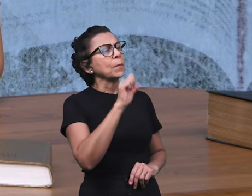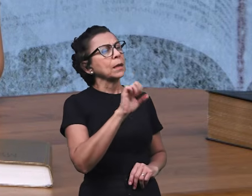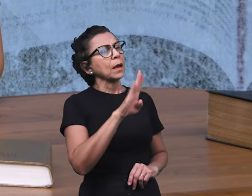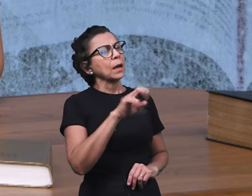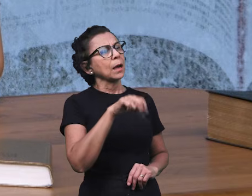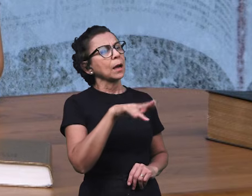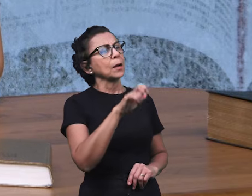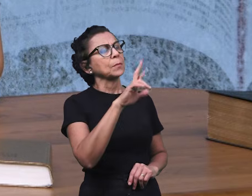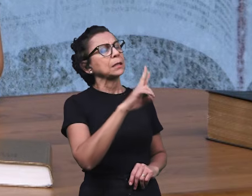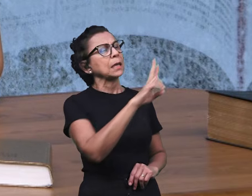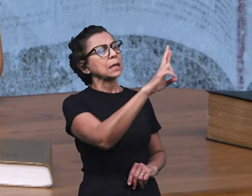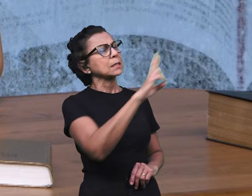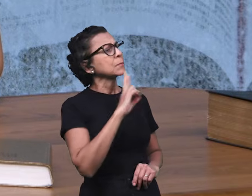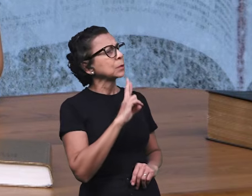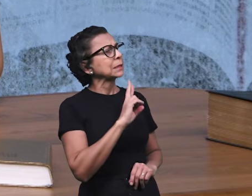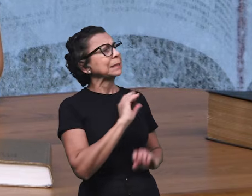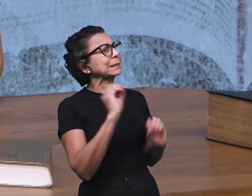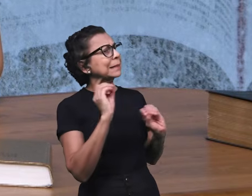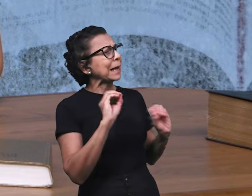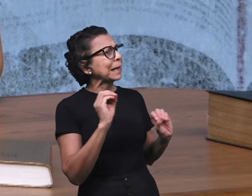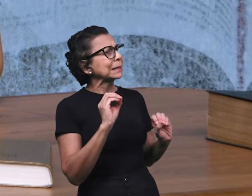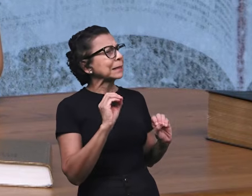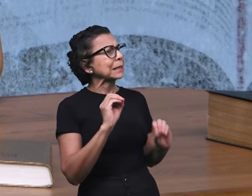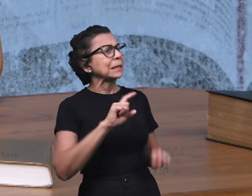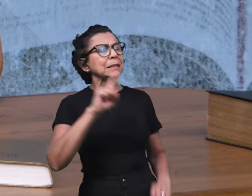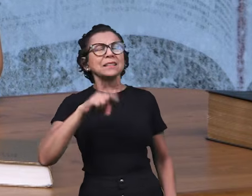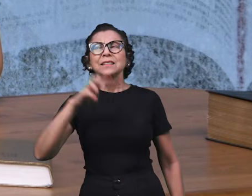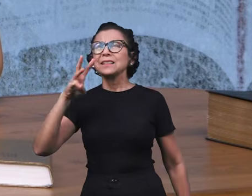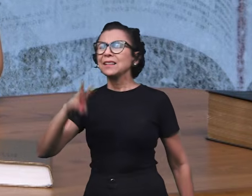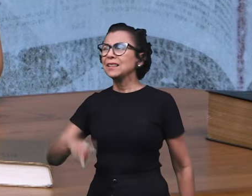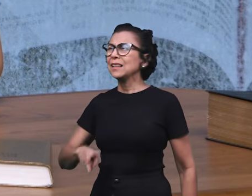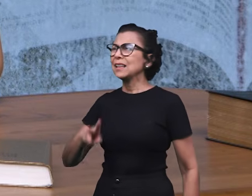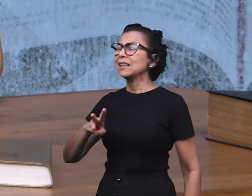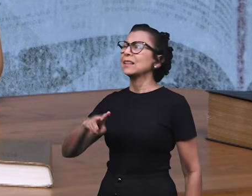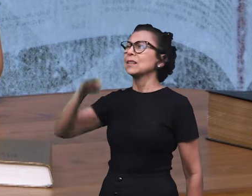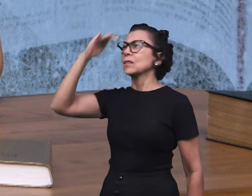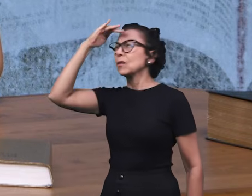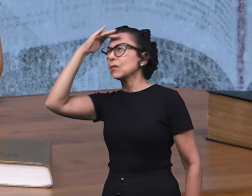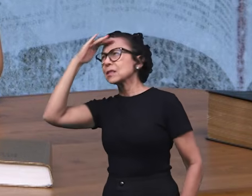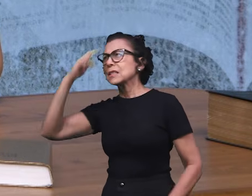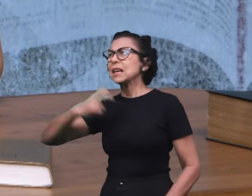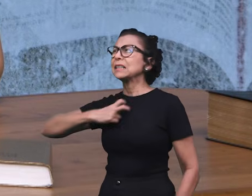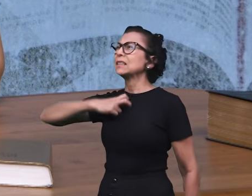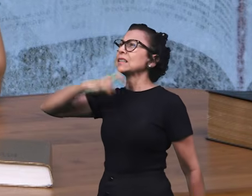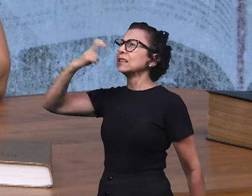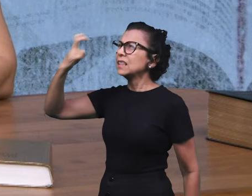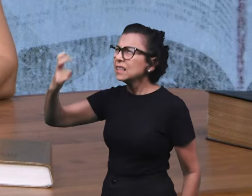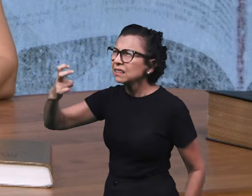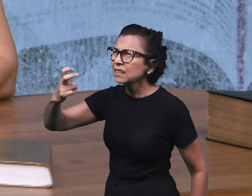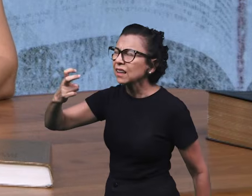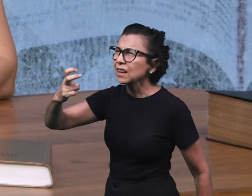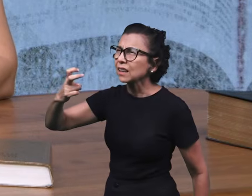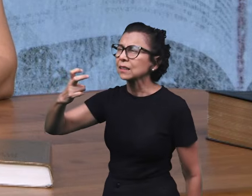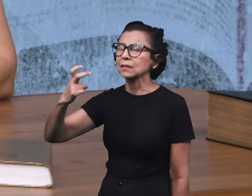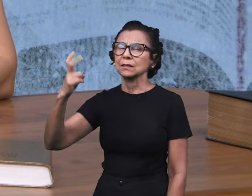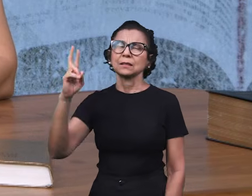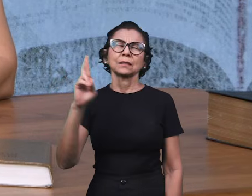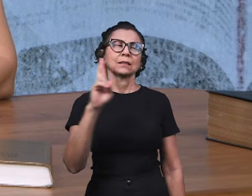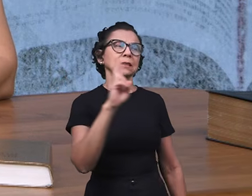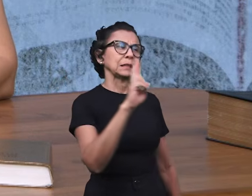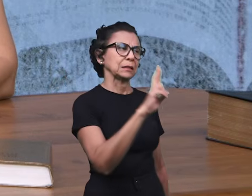Então Abner respondeu e disse: quem és tu que bradas ao rei? Então disse Davi a